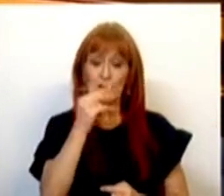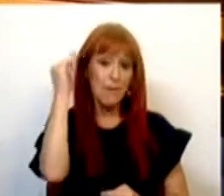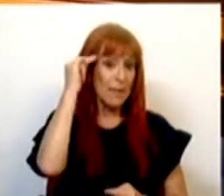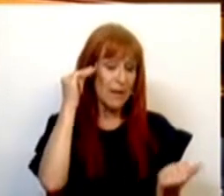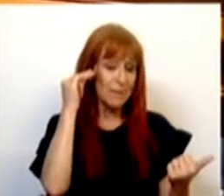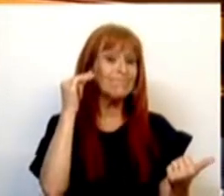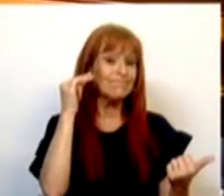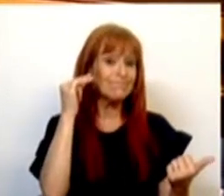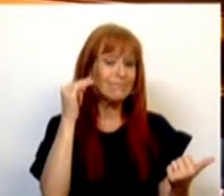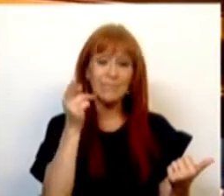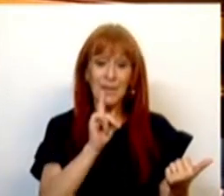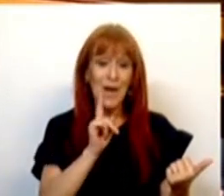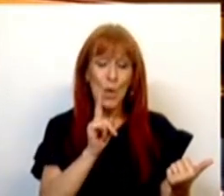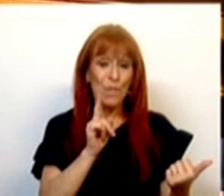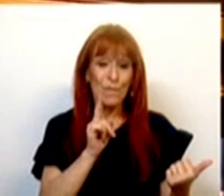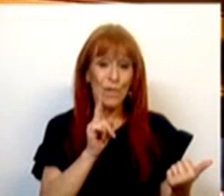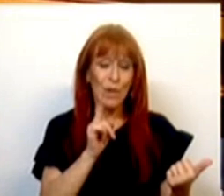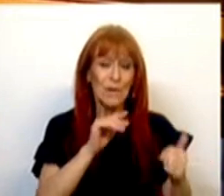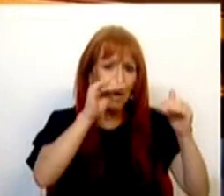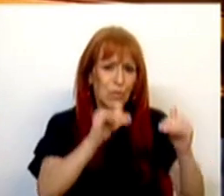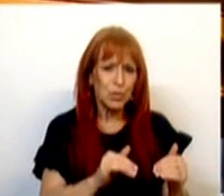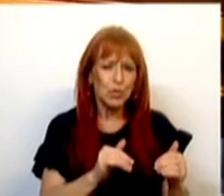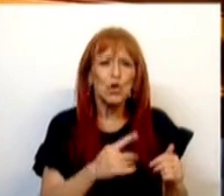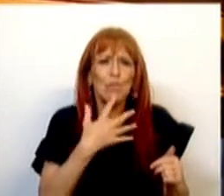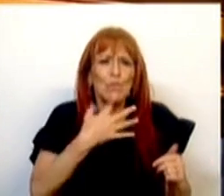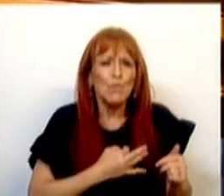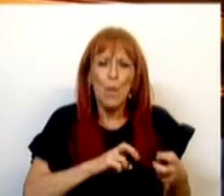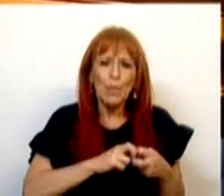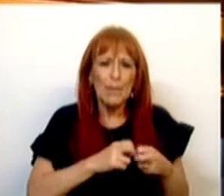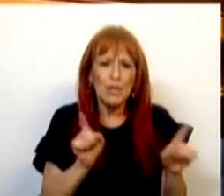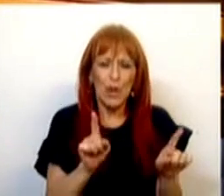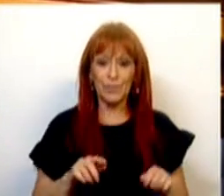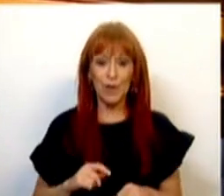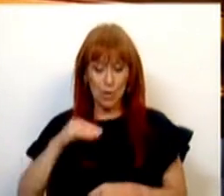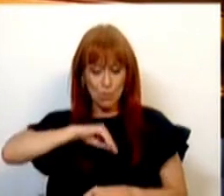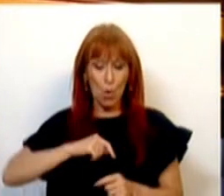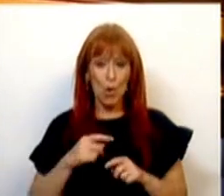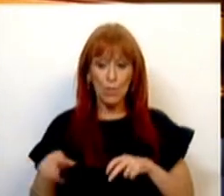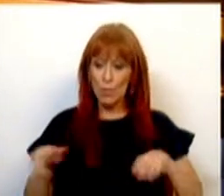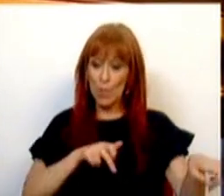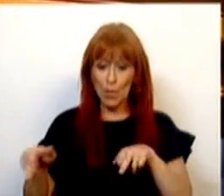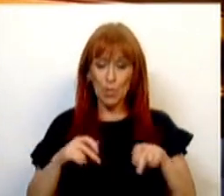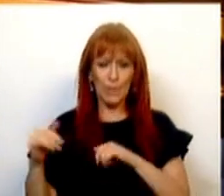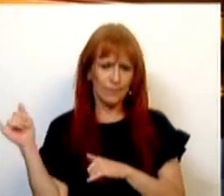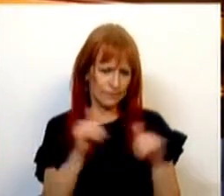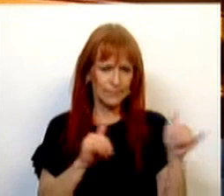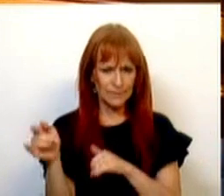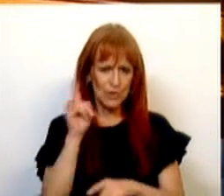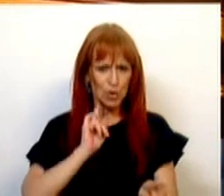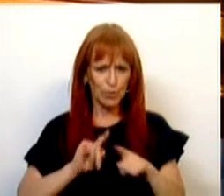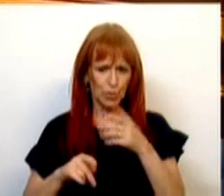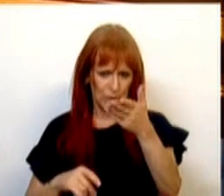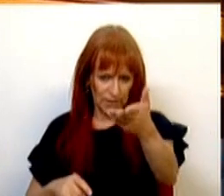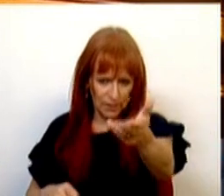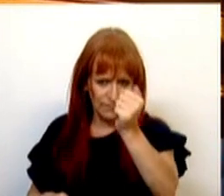Madeira, certamente não vão atenuar todos os problemas. Em relação ao subsídio de mobilidade, que a senhora